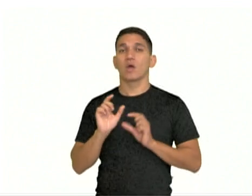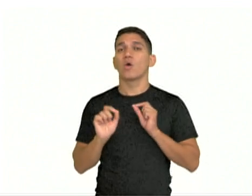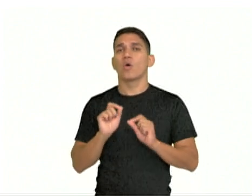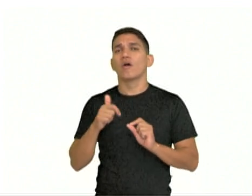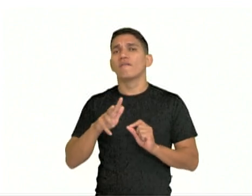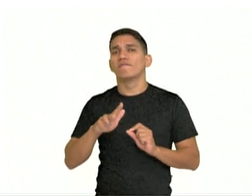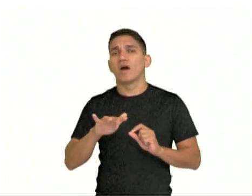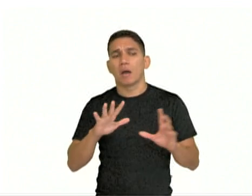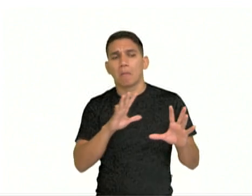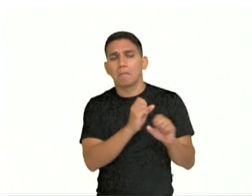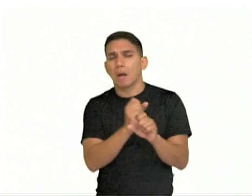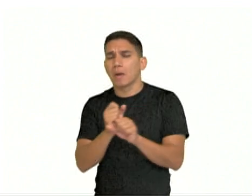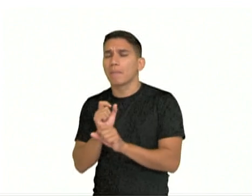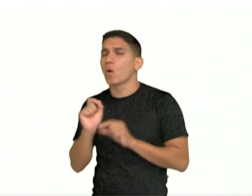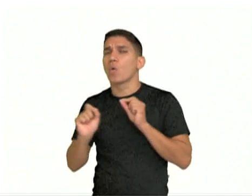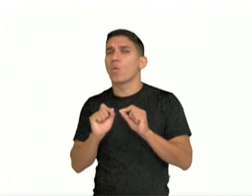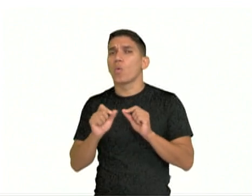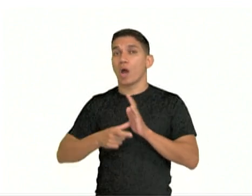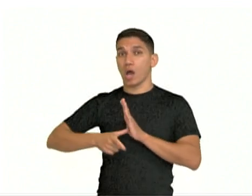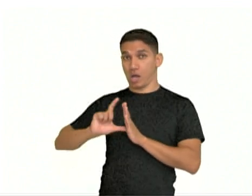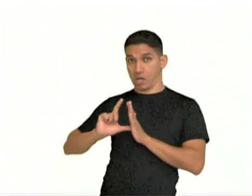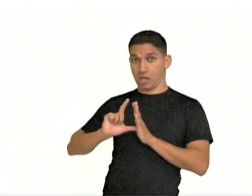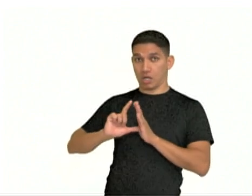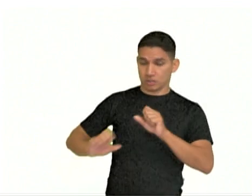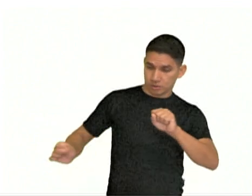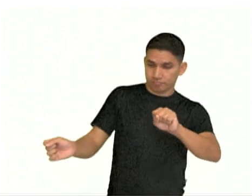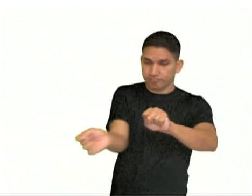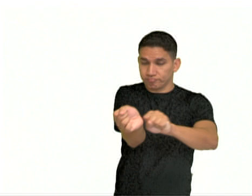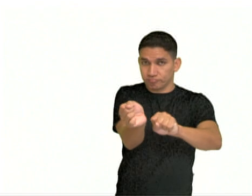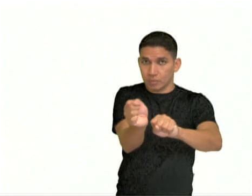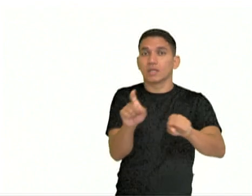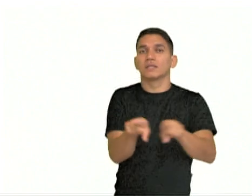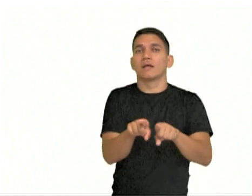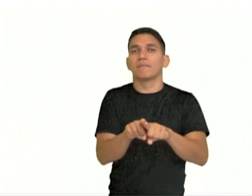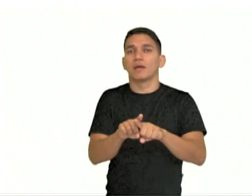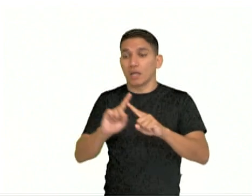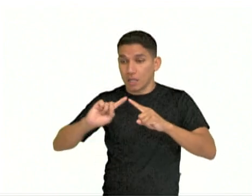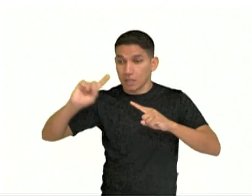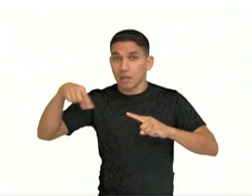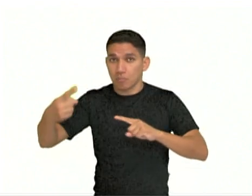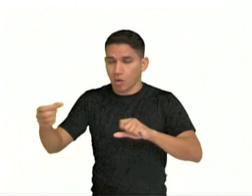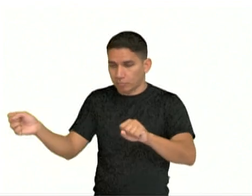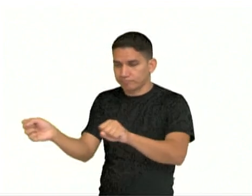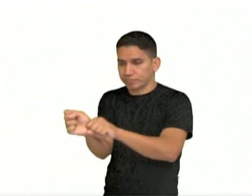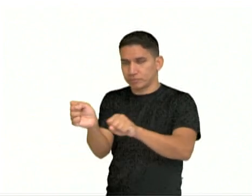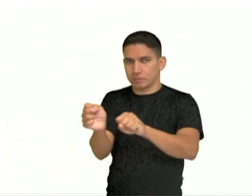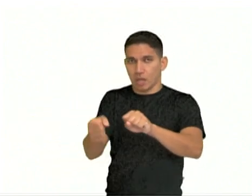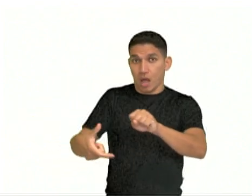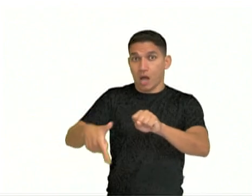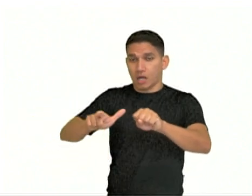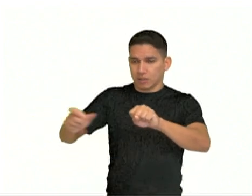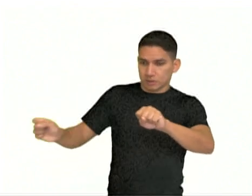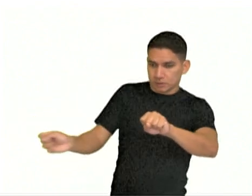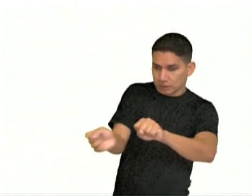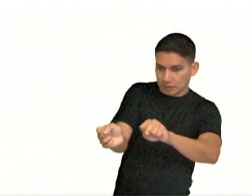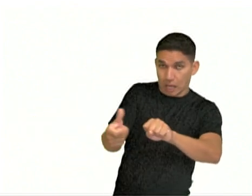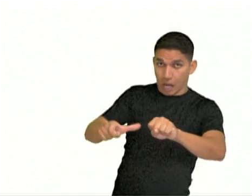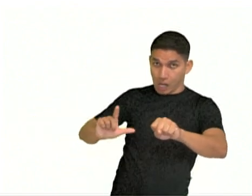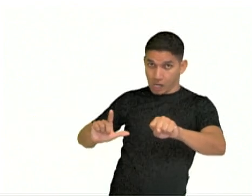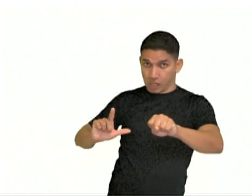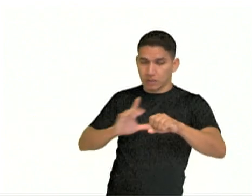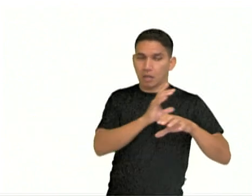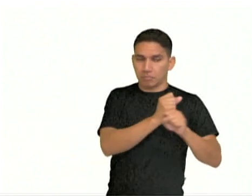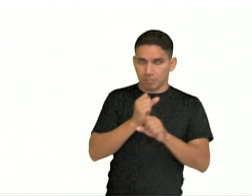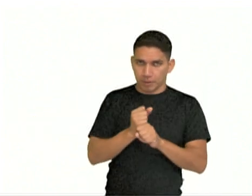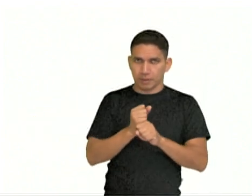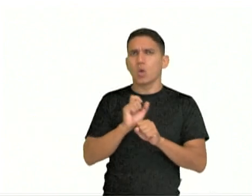quantidade de movimento antes da batida e uma quantidade de movimento depois da batida, certo? Bem, antes da batida, o que a